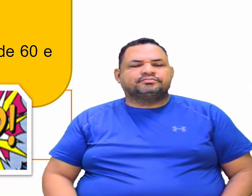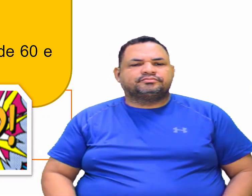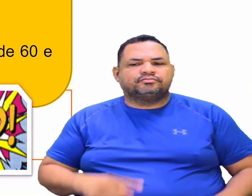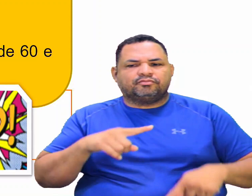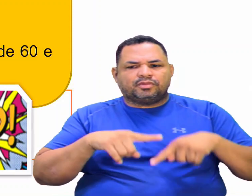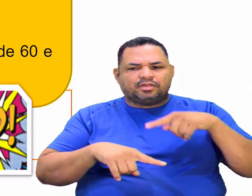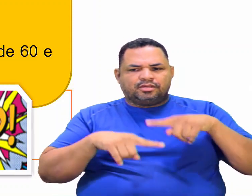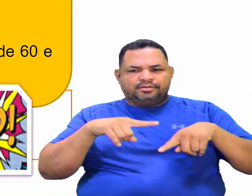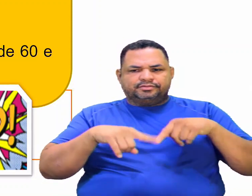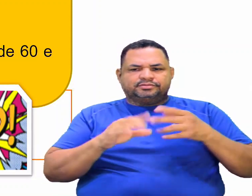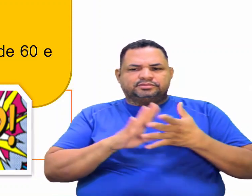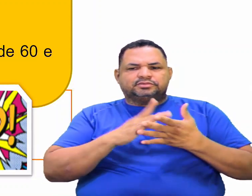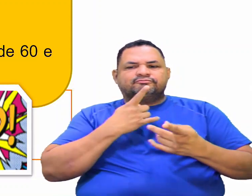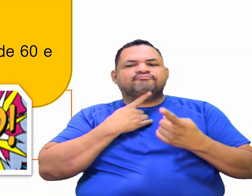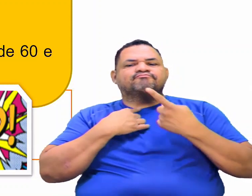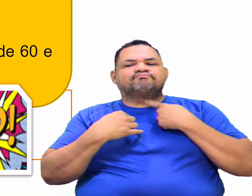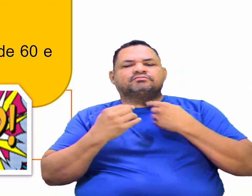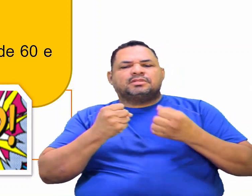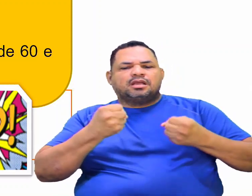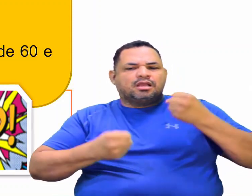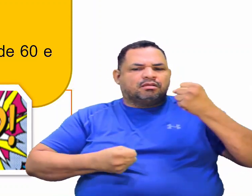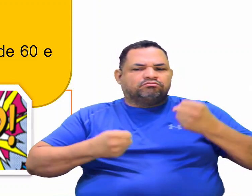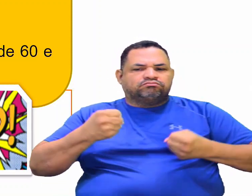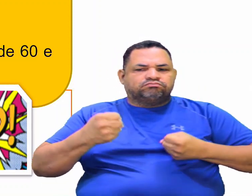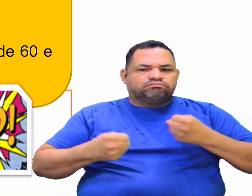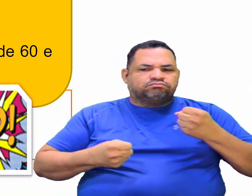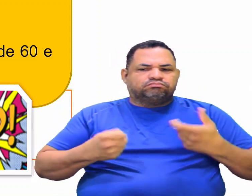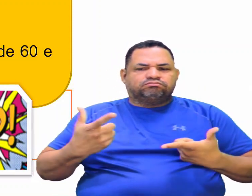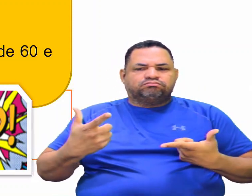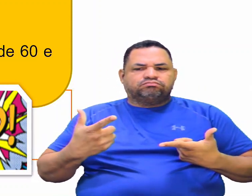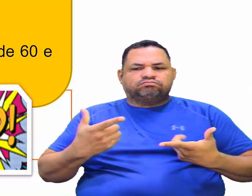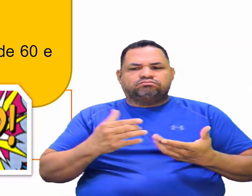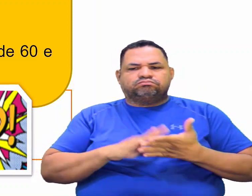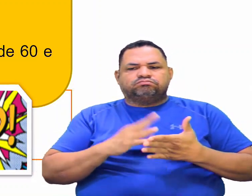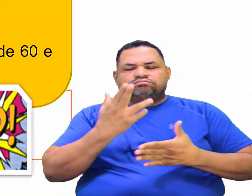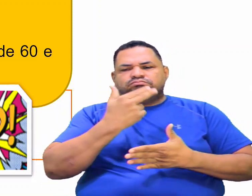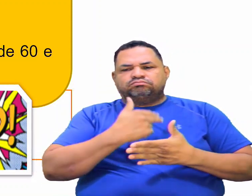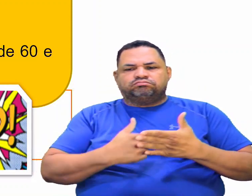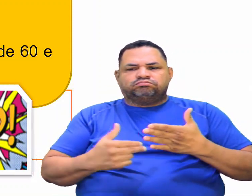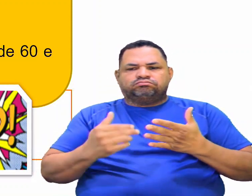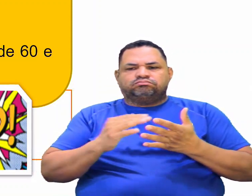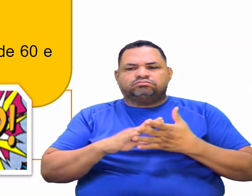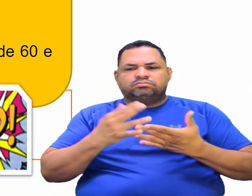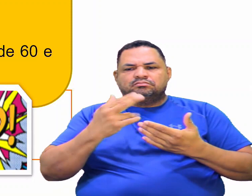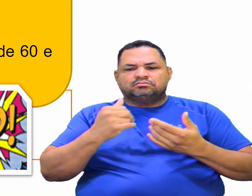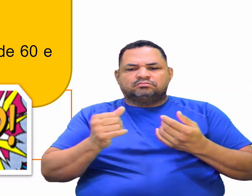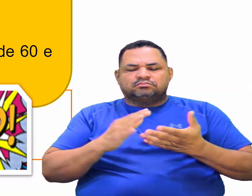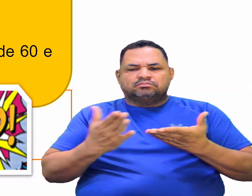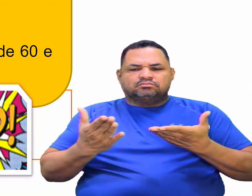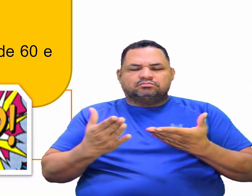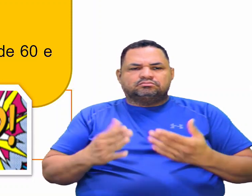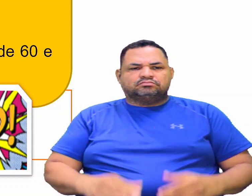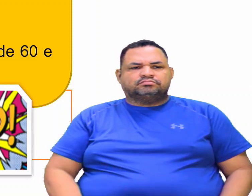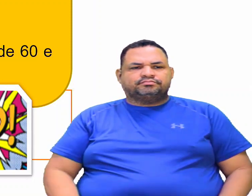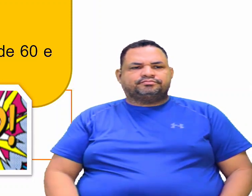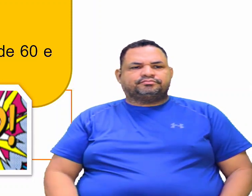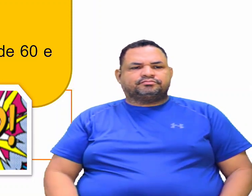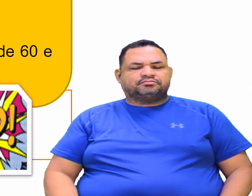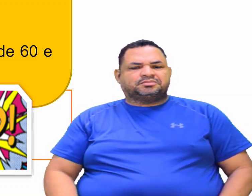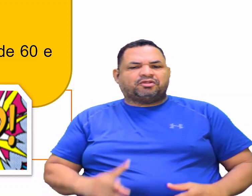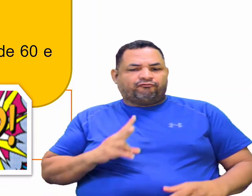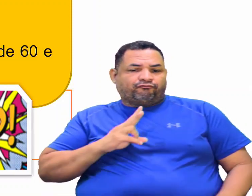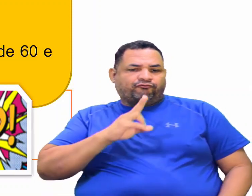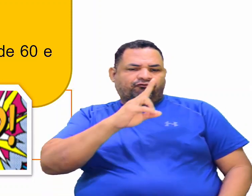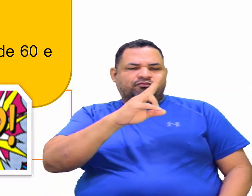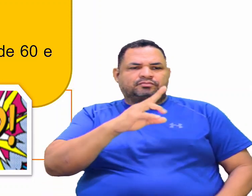objetos de desejo né carros eh desenhos de carros de grande potência